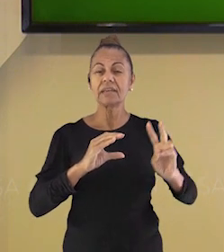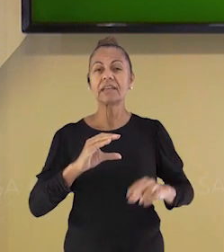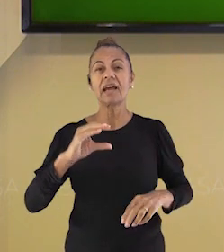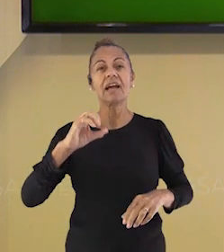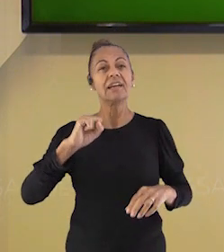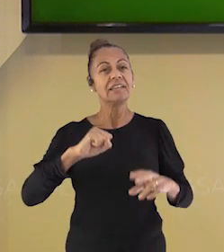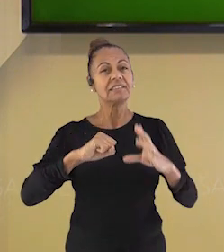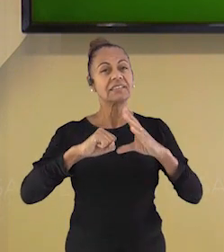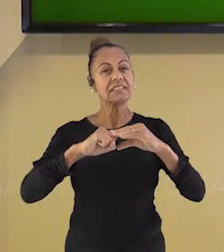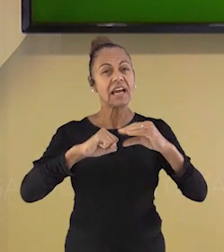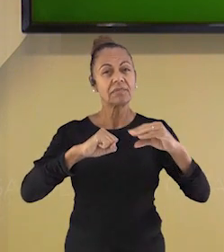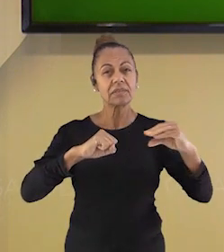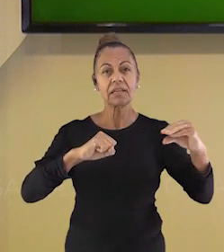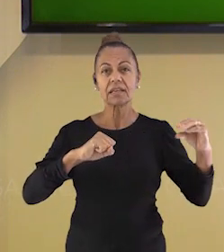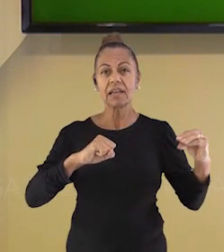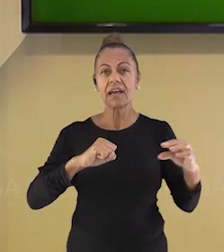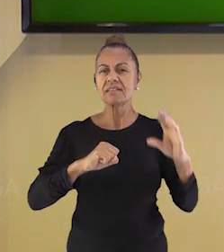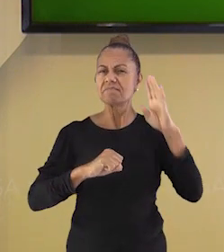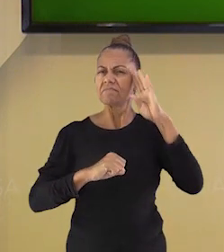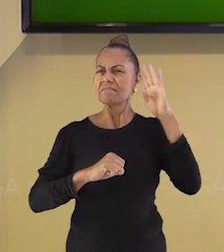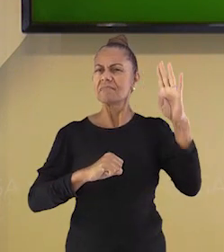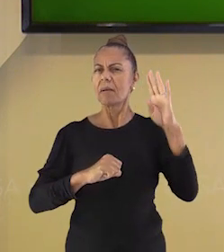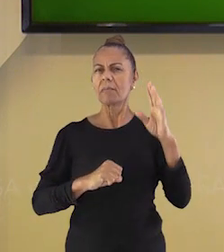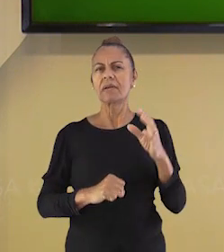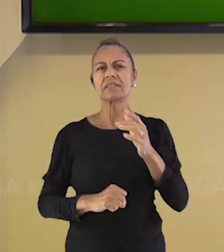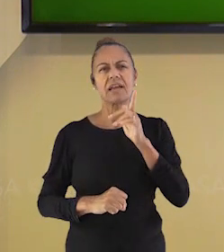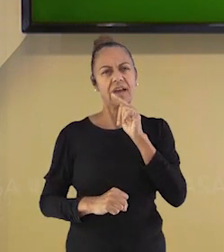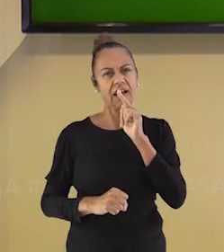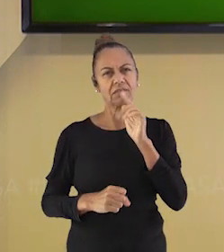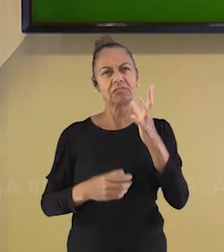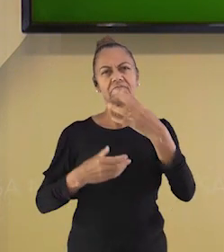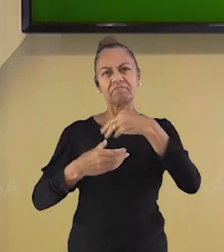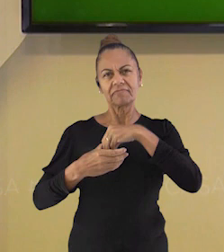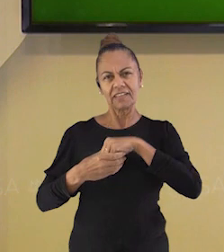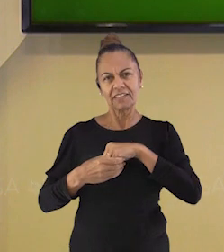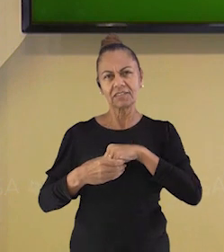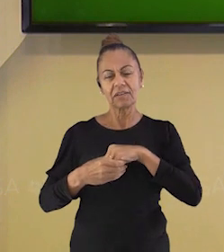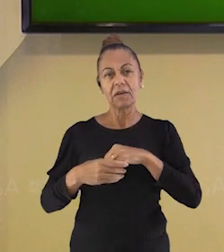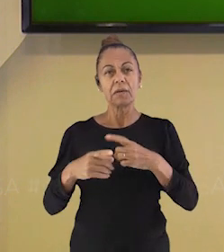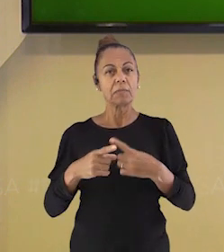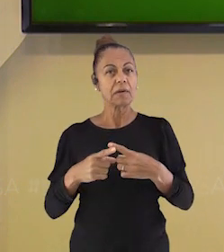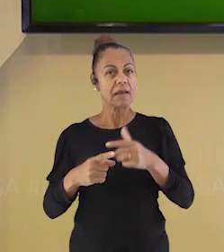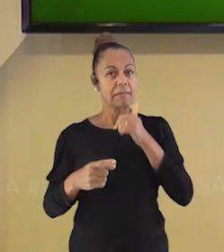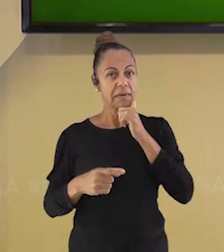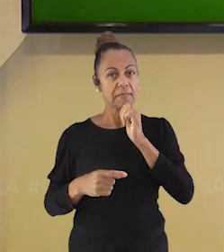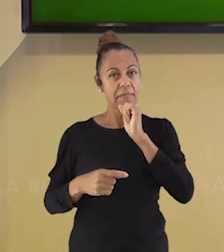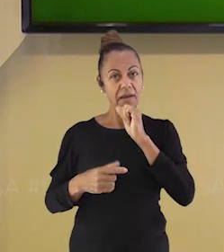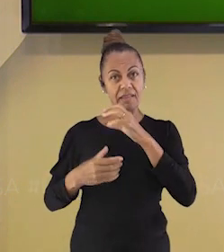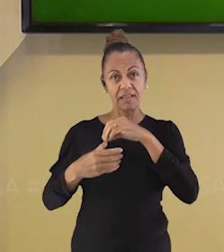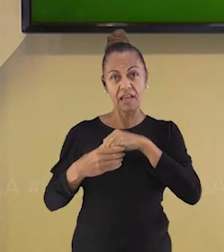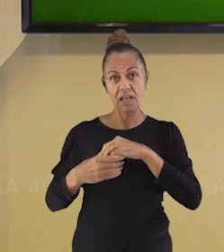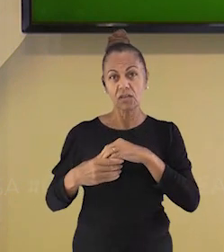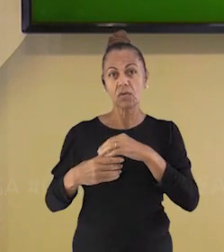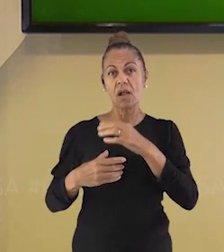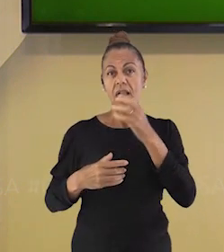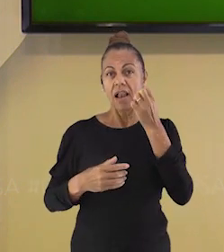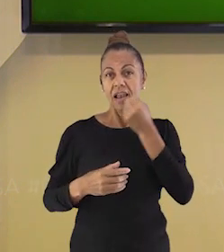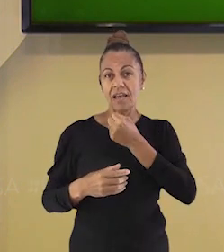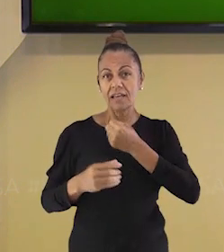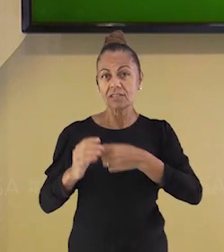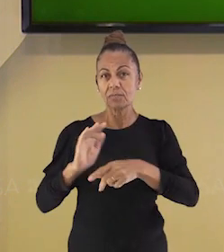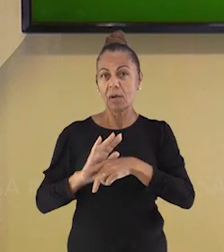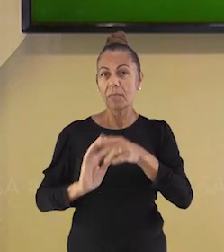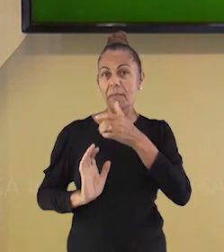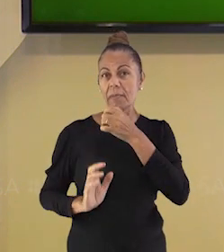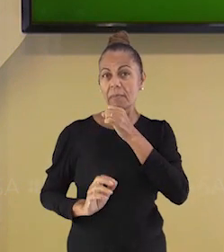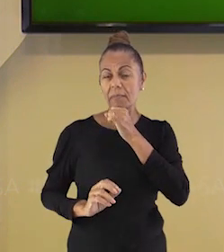vitaminas, sais minerais e principalmente água. Amamentando, a mãe transfere para o bebê seus anticorpos,